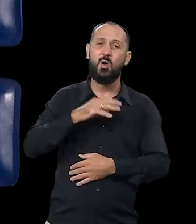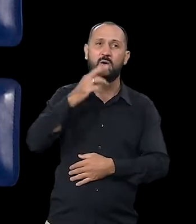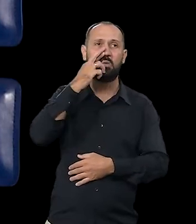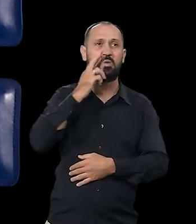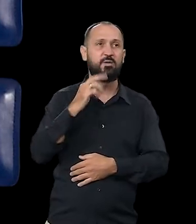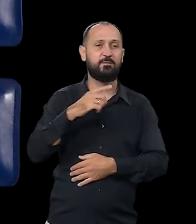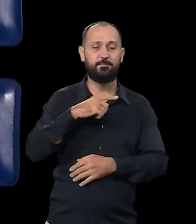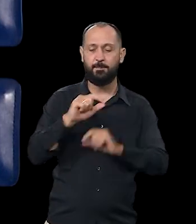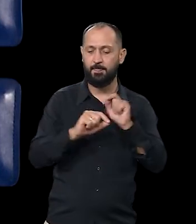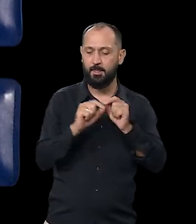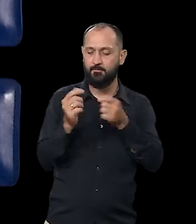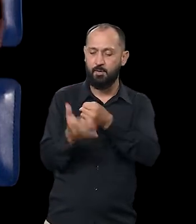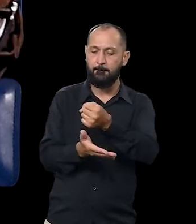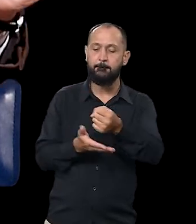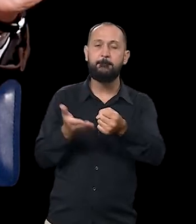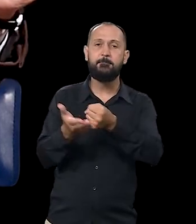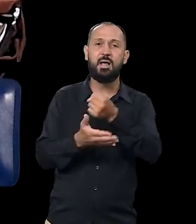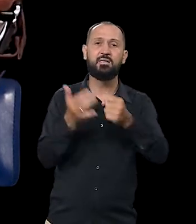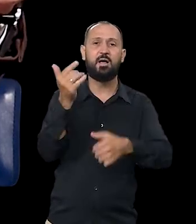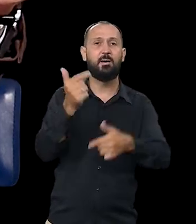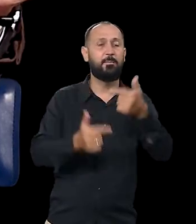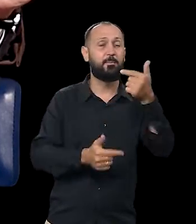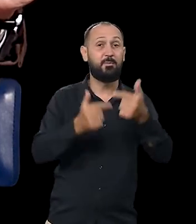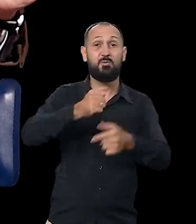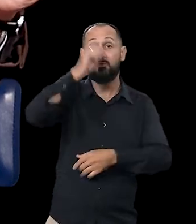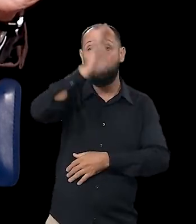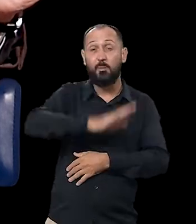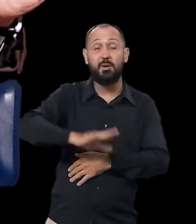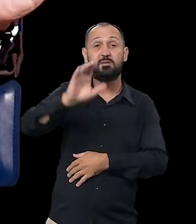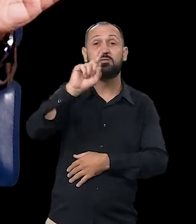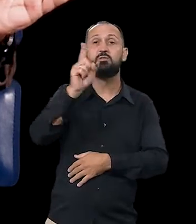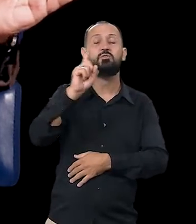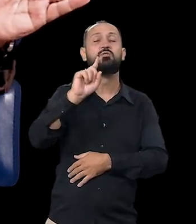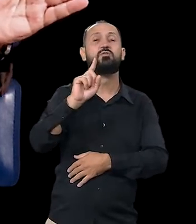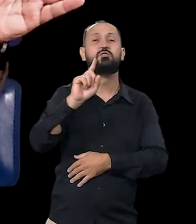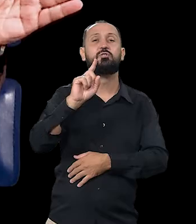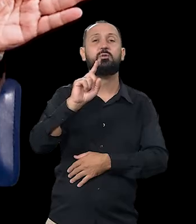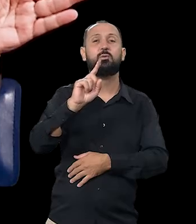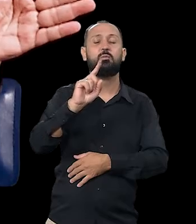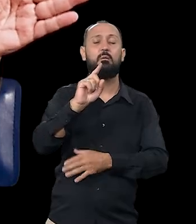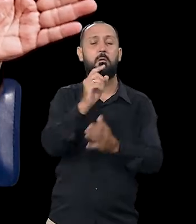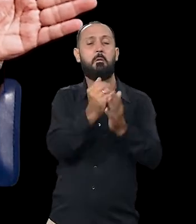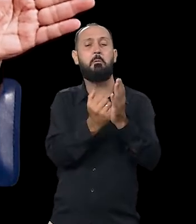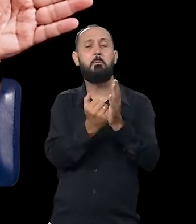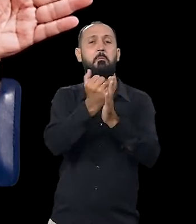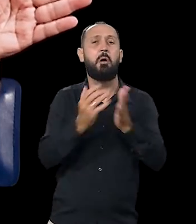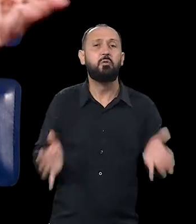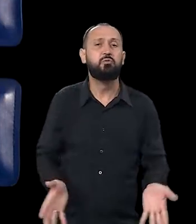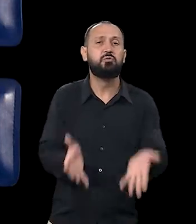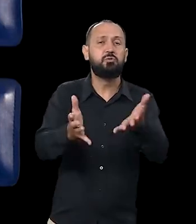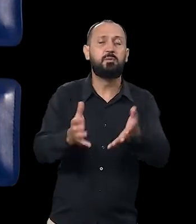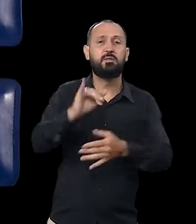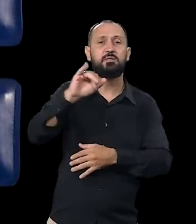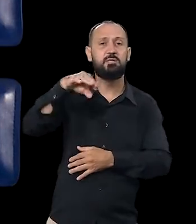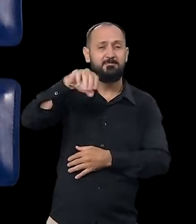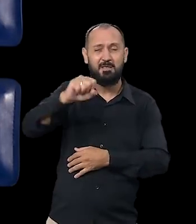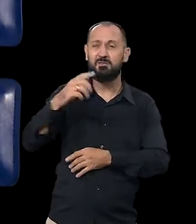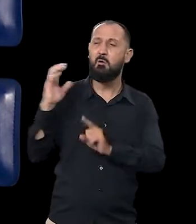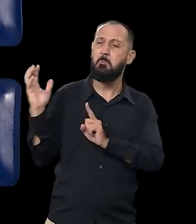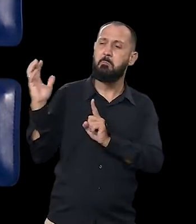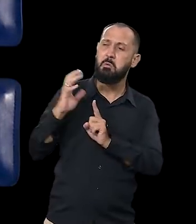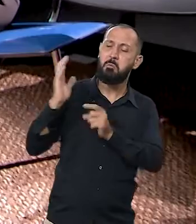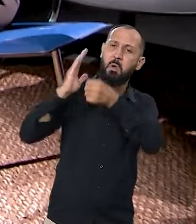o Riedel tomou e que pautou a política nacional de não aumentar o ICMS, foi